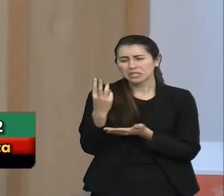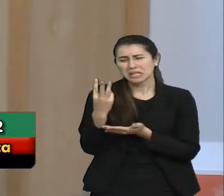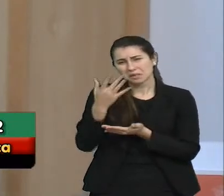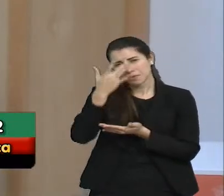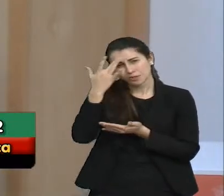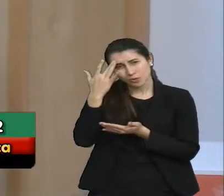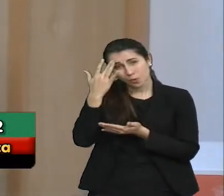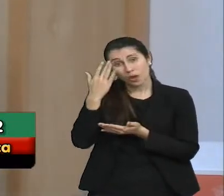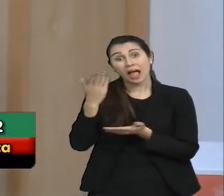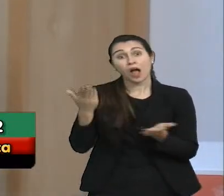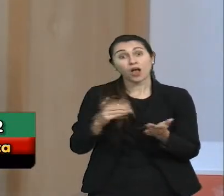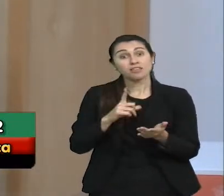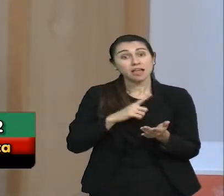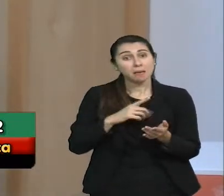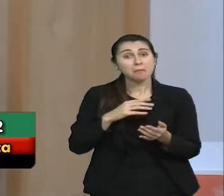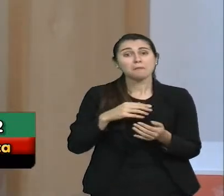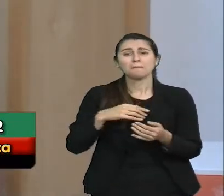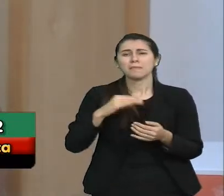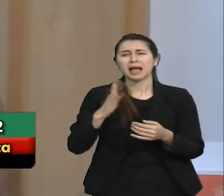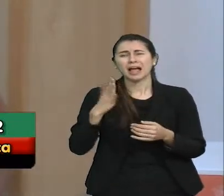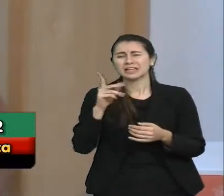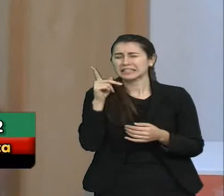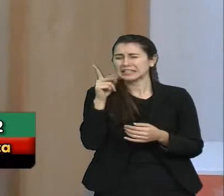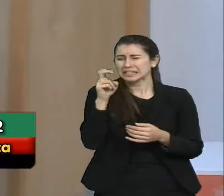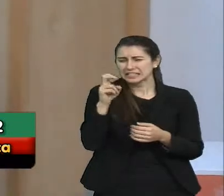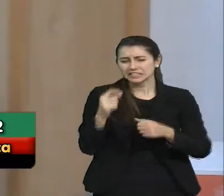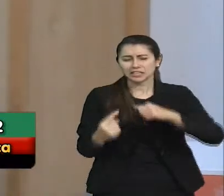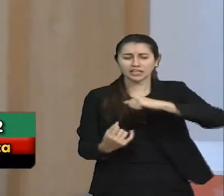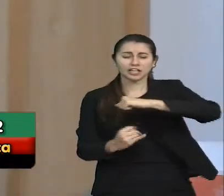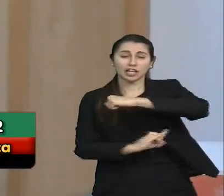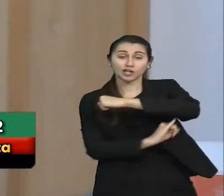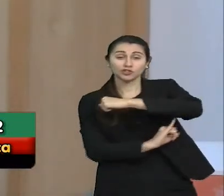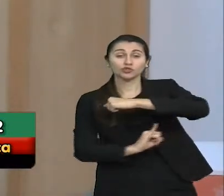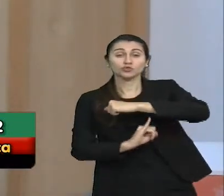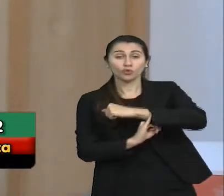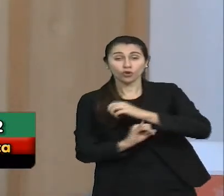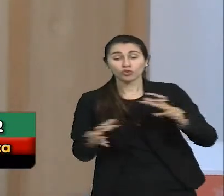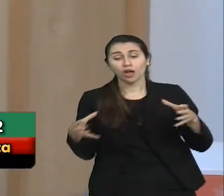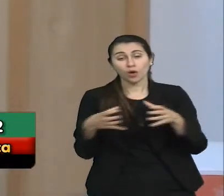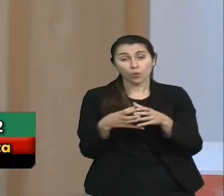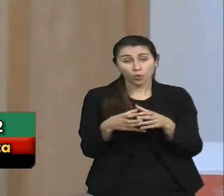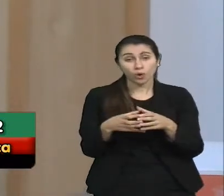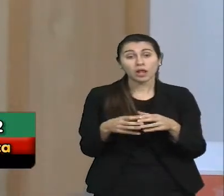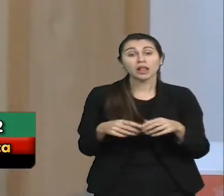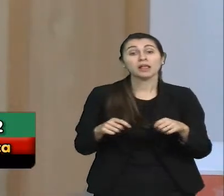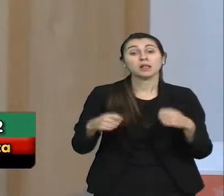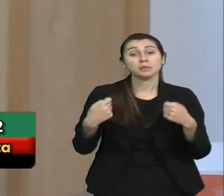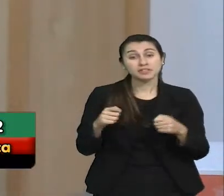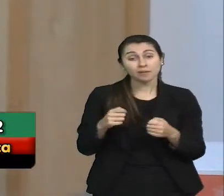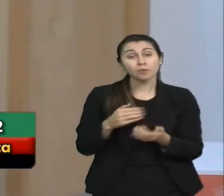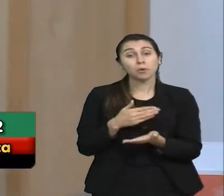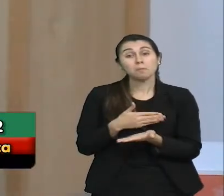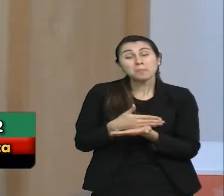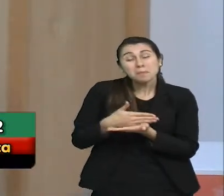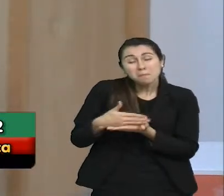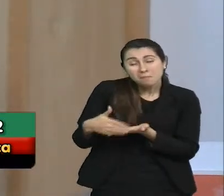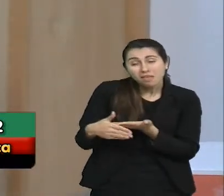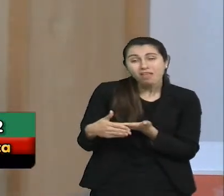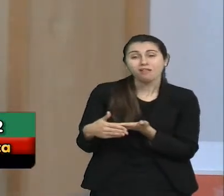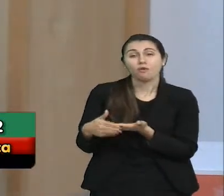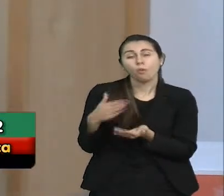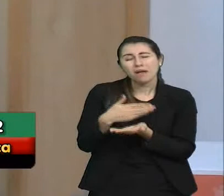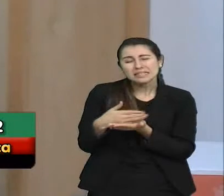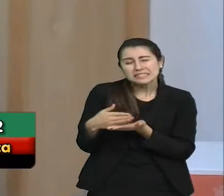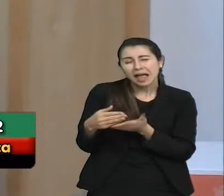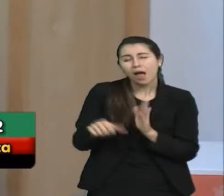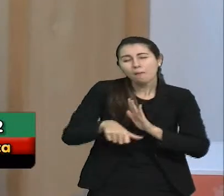instituições participando, e isso em menos de 2 meses. Ou seja, eu acho que tudo começa com o primeiro passo, como começou na casa do Valentim lá atrás, como